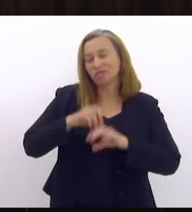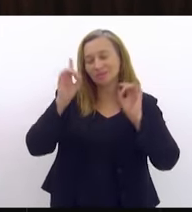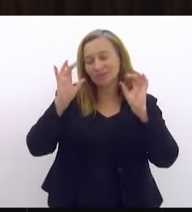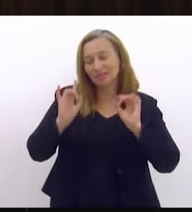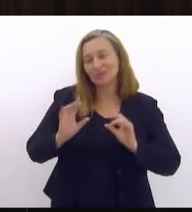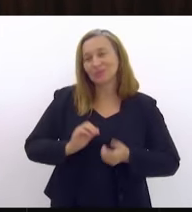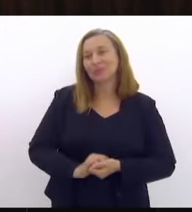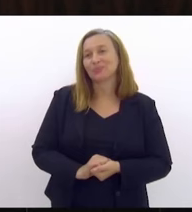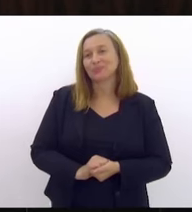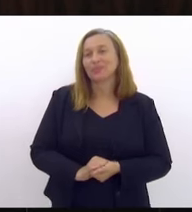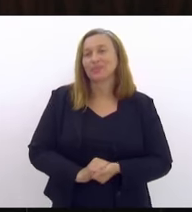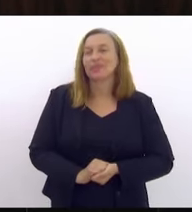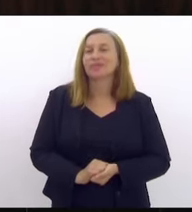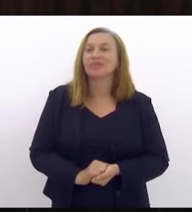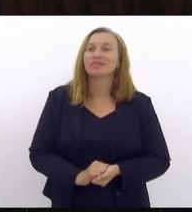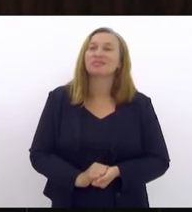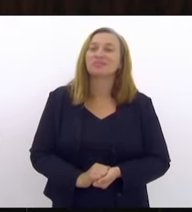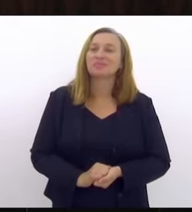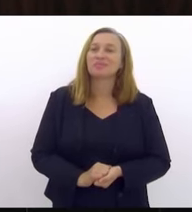especial.